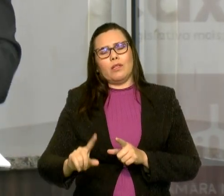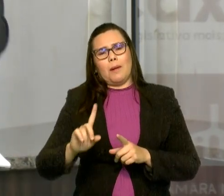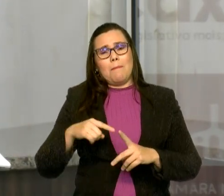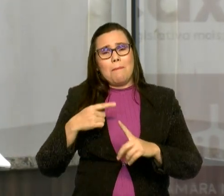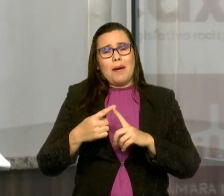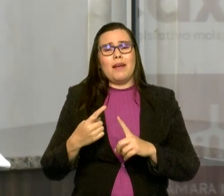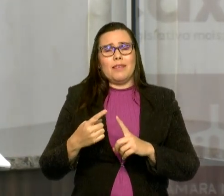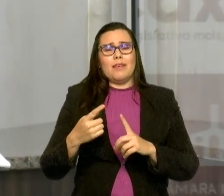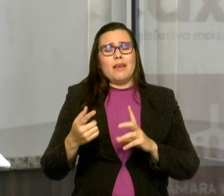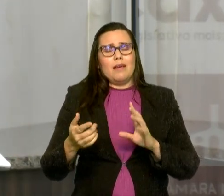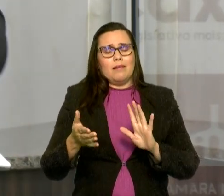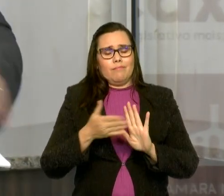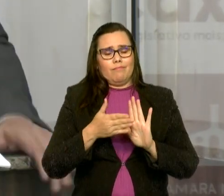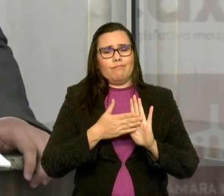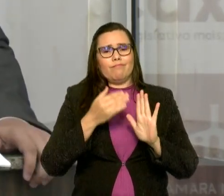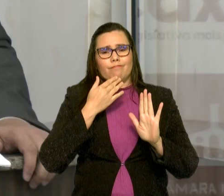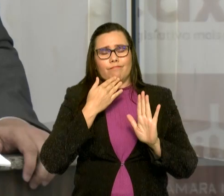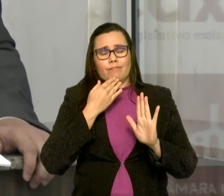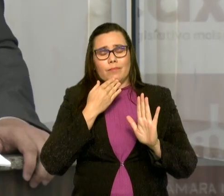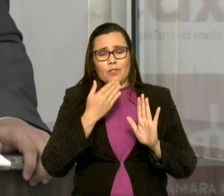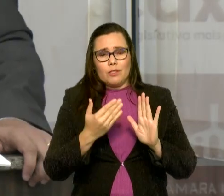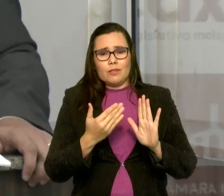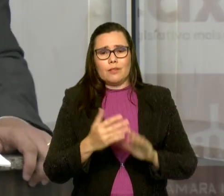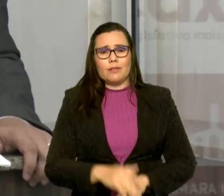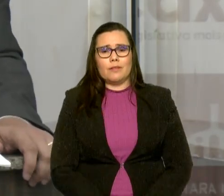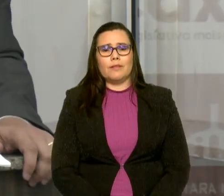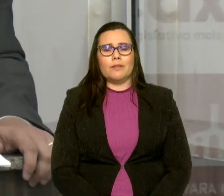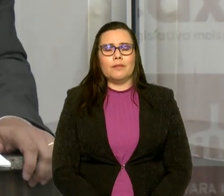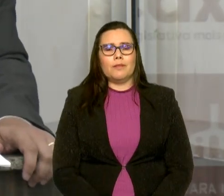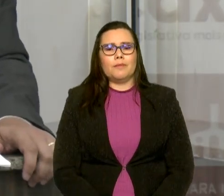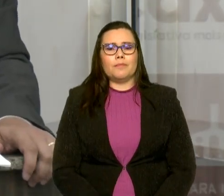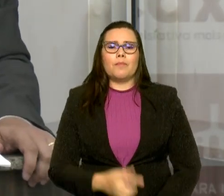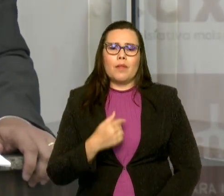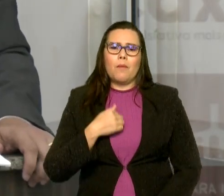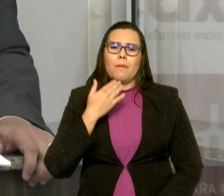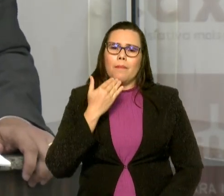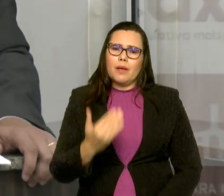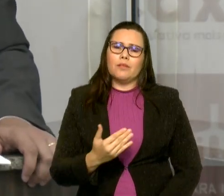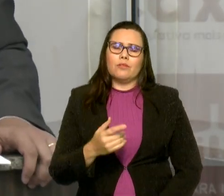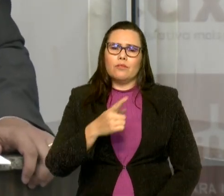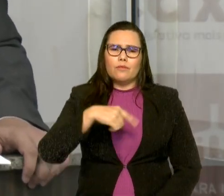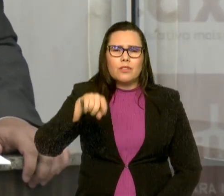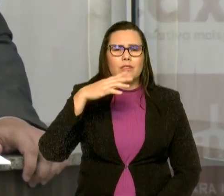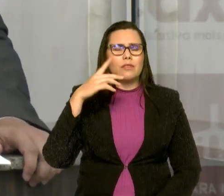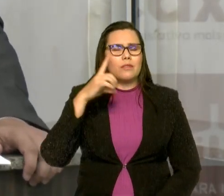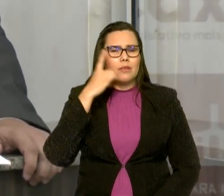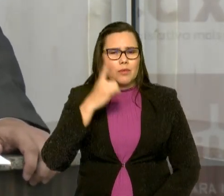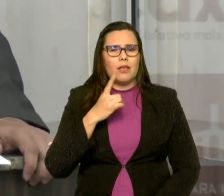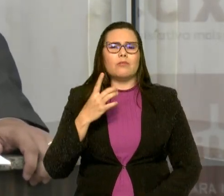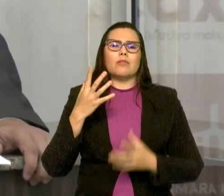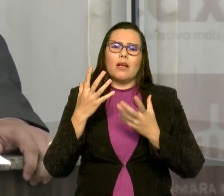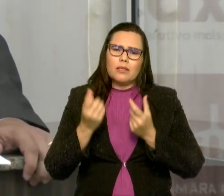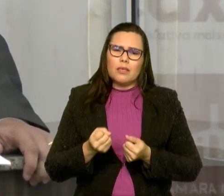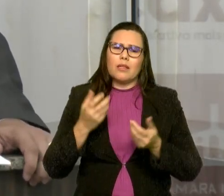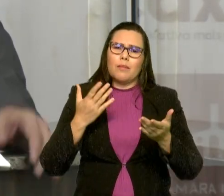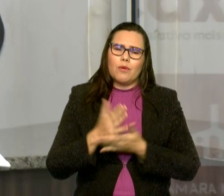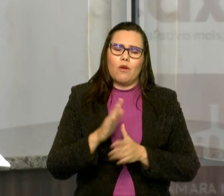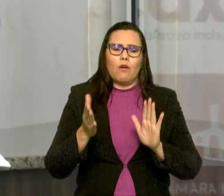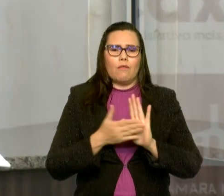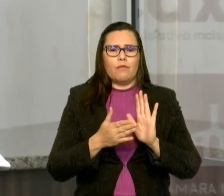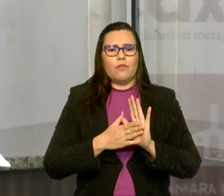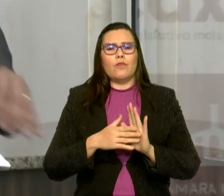Legislativa. Portanto, eu requeiro que essa casa aprove esse projeto de lei e que em breve a gente possa comemorar a Lei Gonçalves